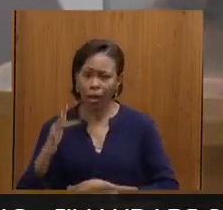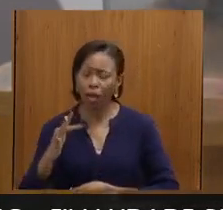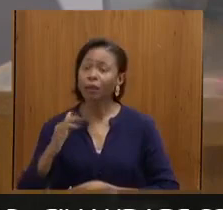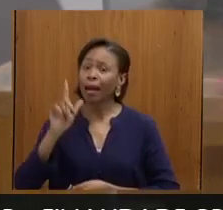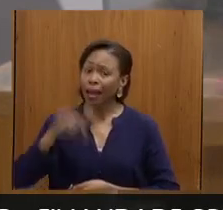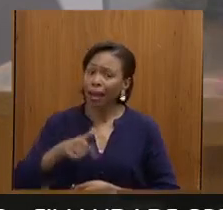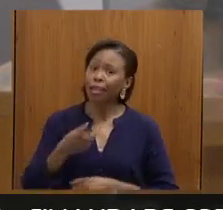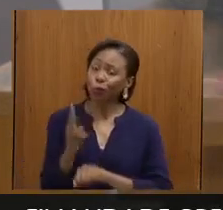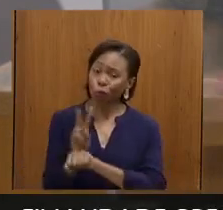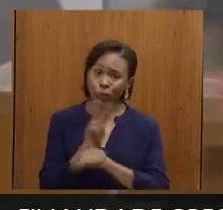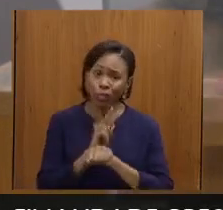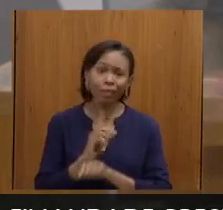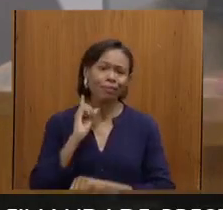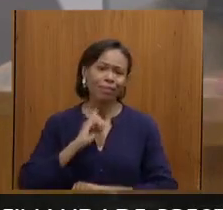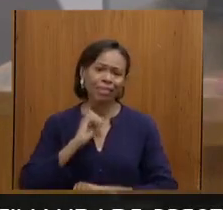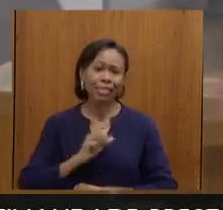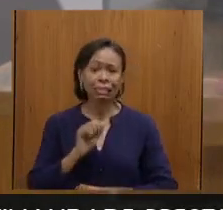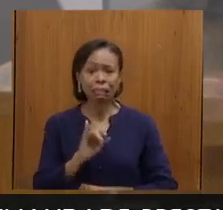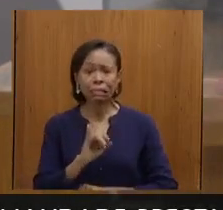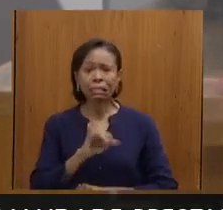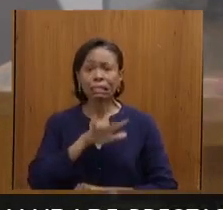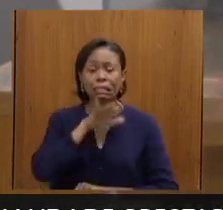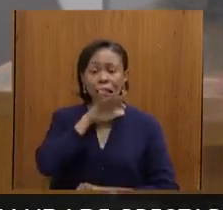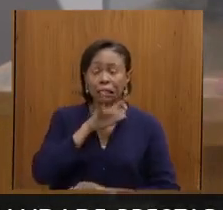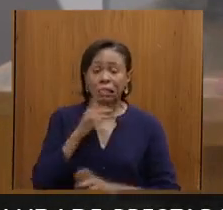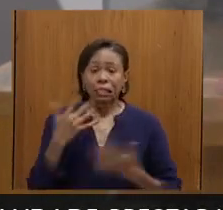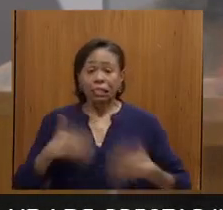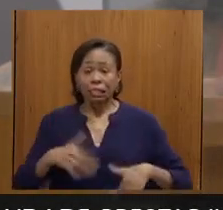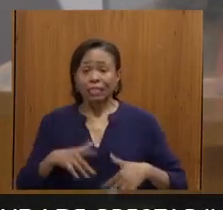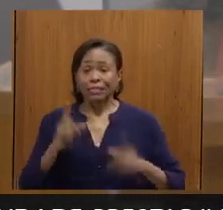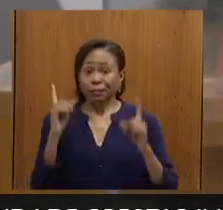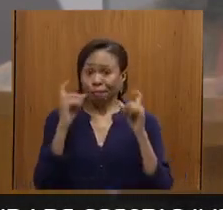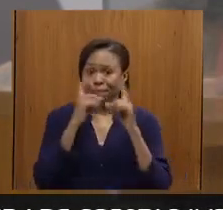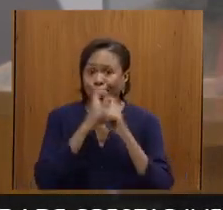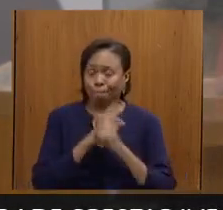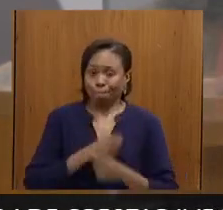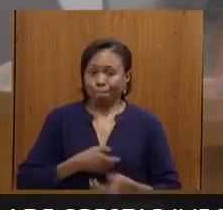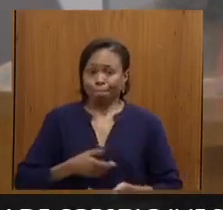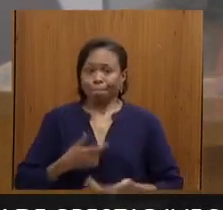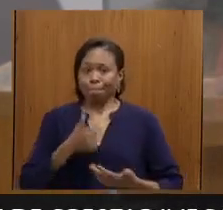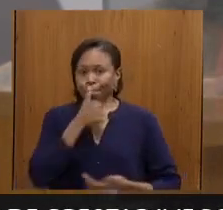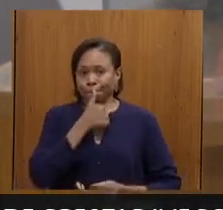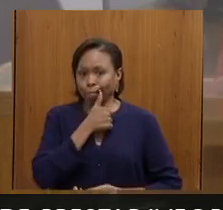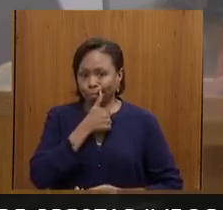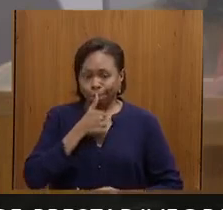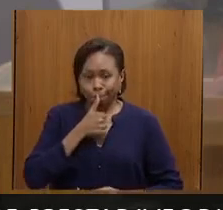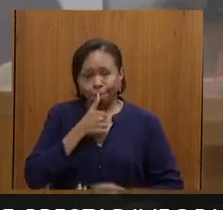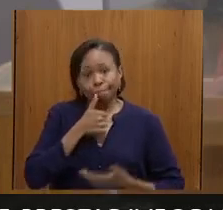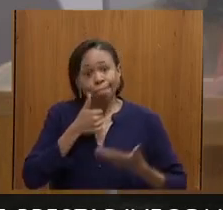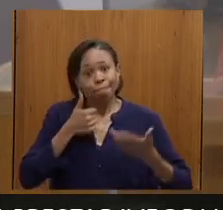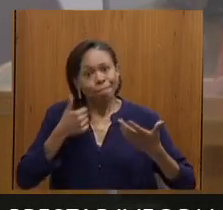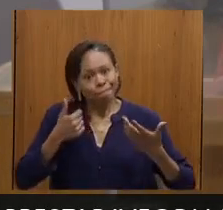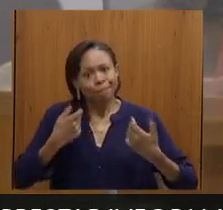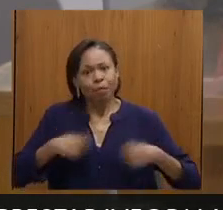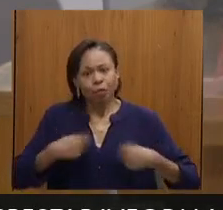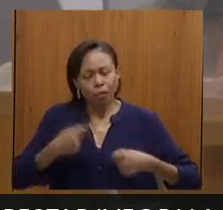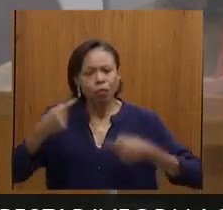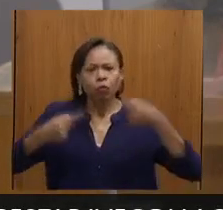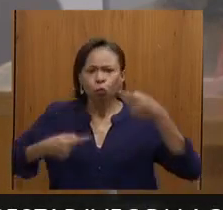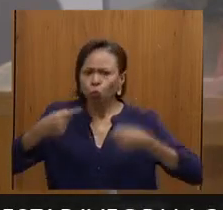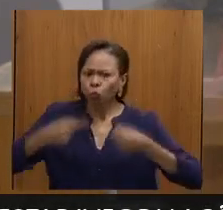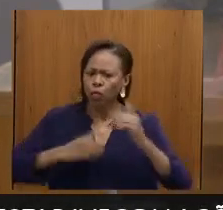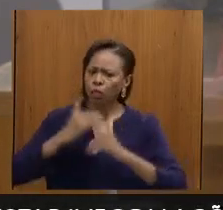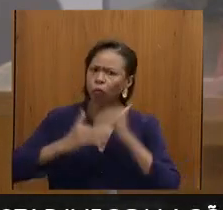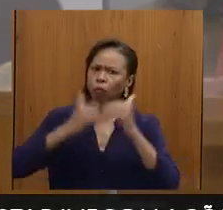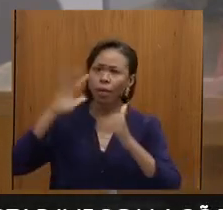Se ela é muito dura, se ela é um remédio amargo, é isso que nós temos que discutir, deputado. É isso que nós temos que entrar em discussão e construir a